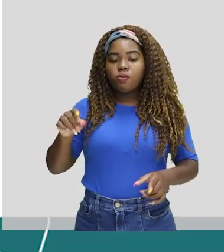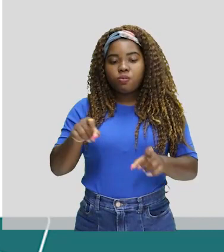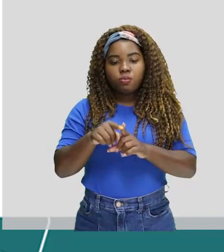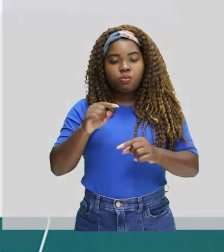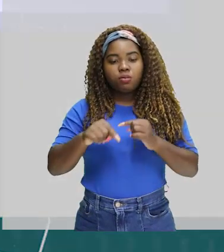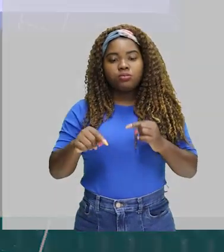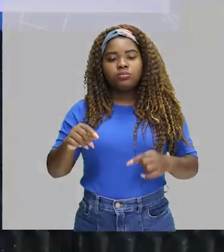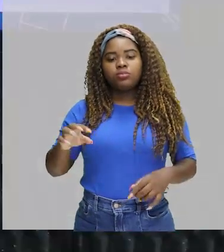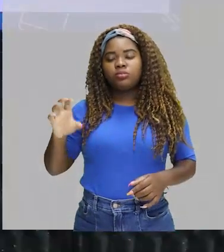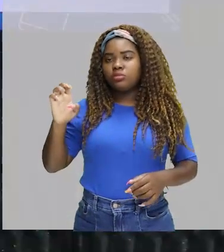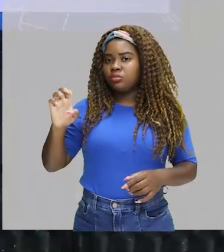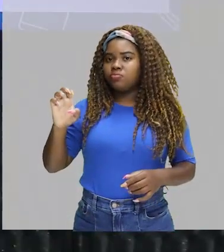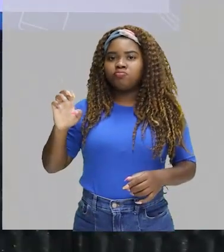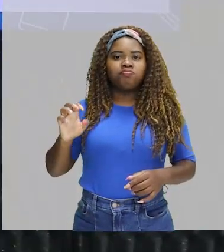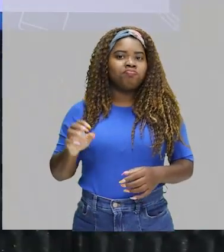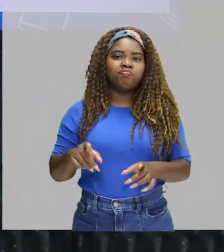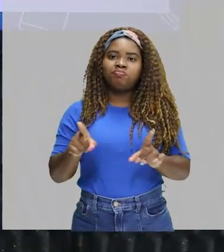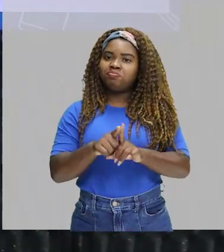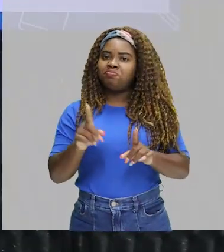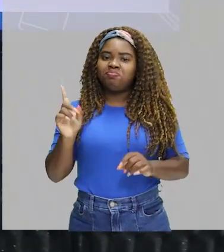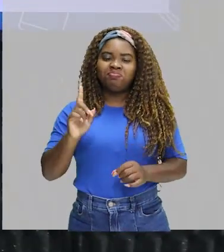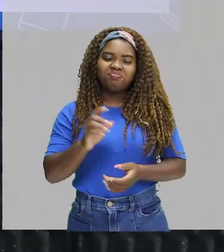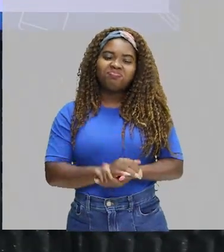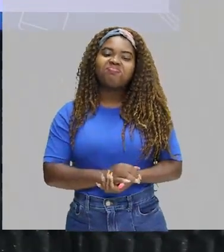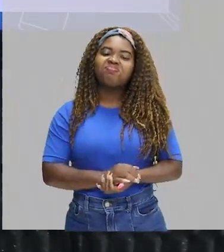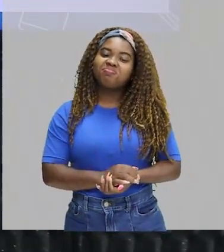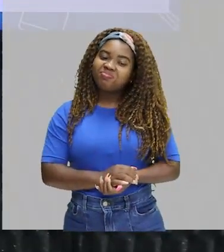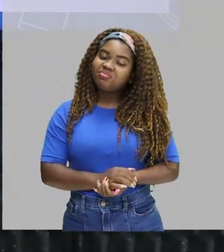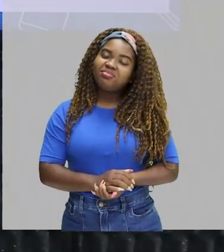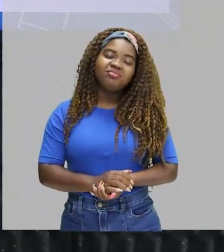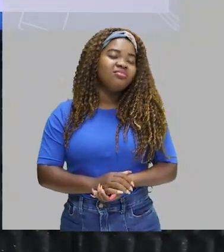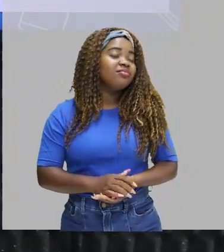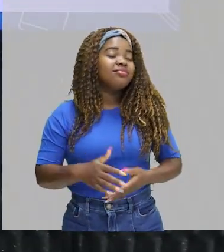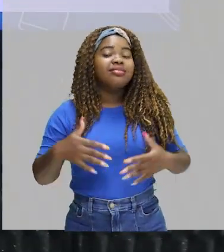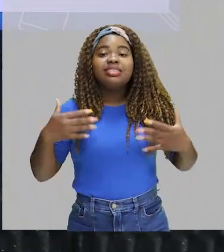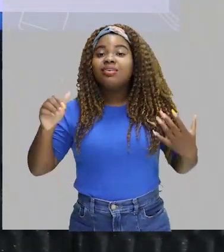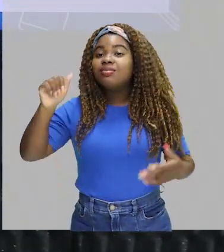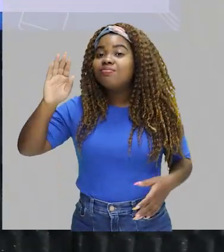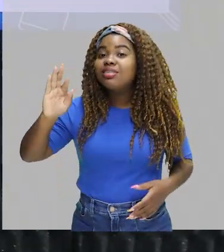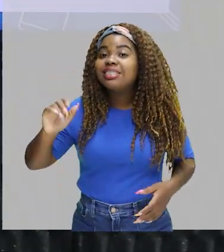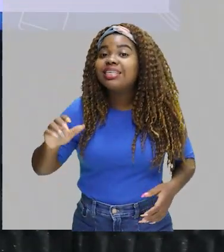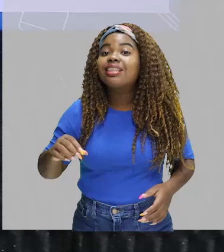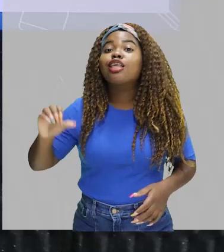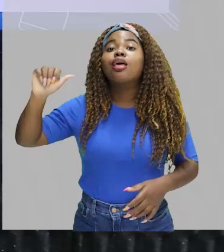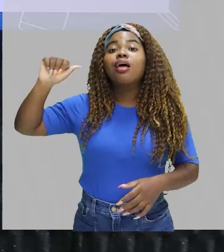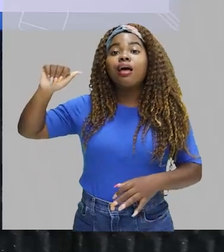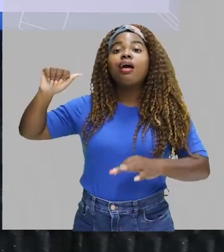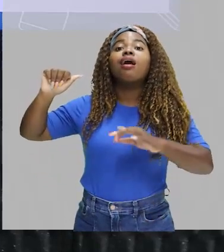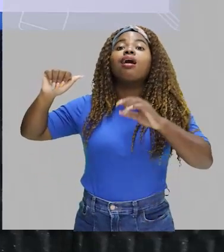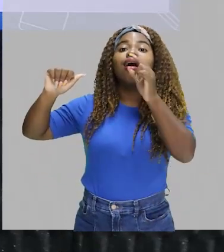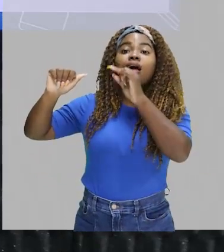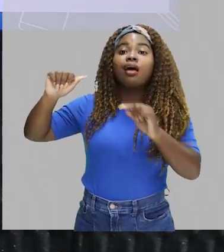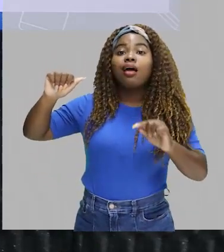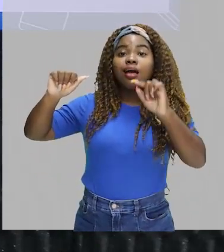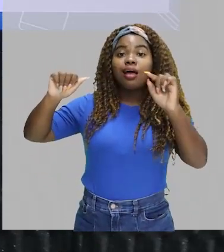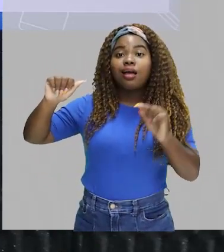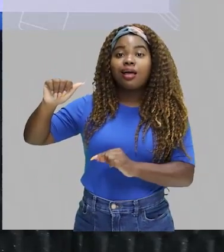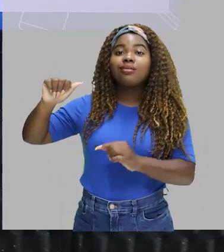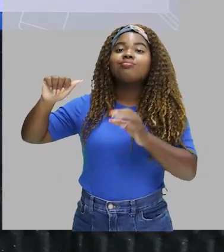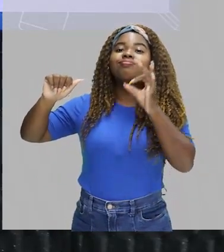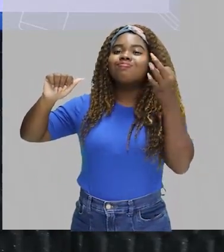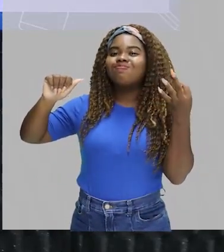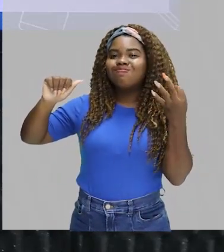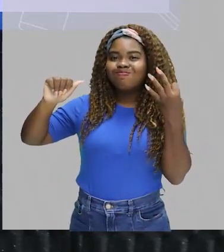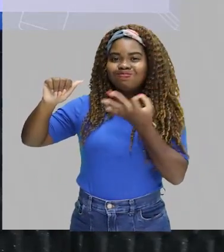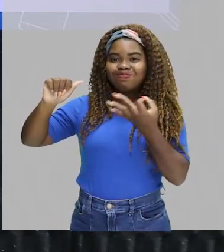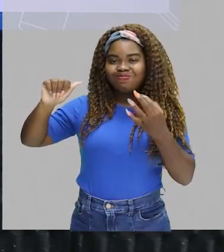E teológica? Muito menos, tá? Então aqui, meu amor, meu filho, meu querido, vai marcar a letra A de André como resposta